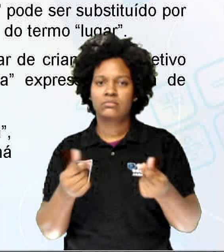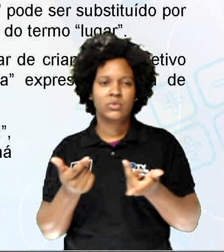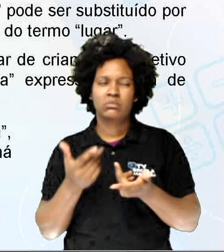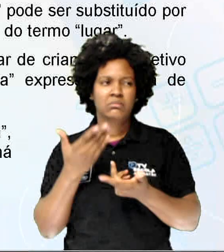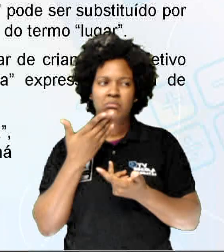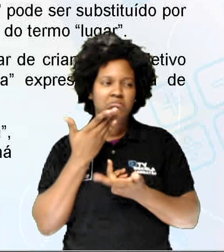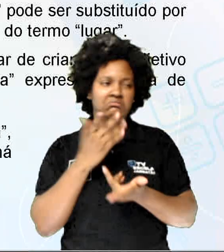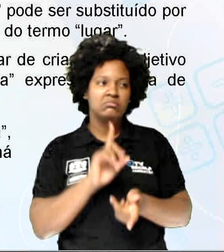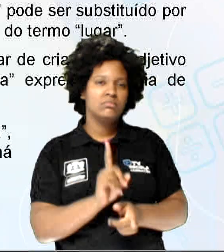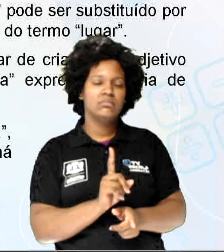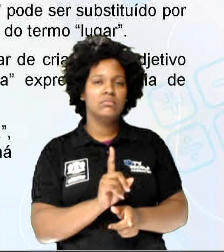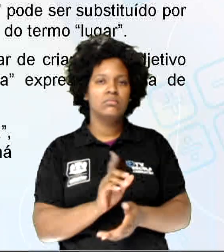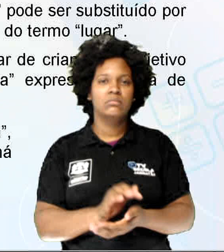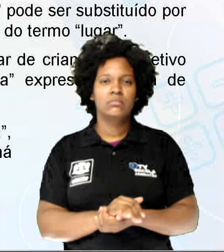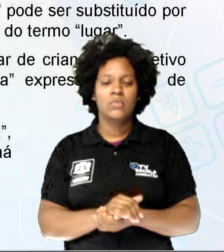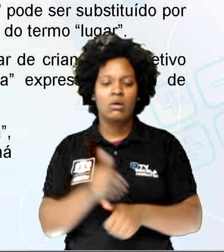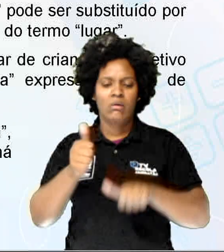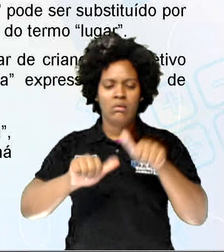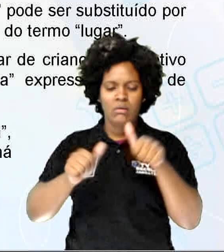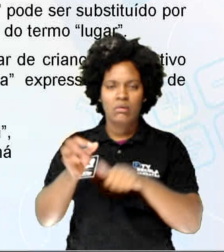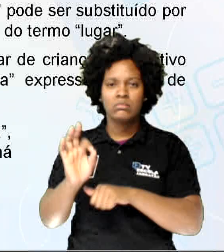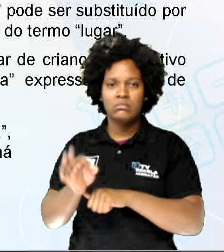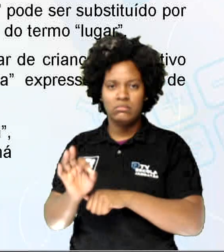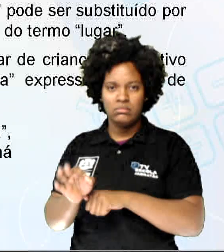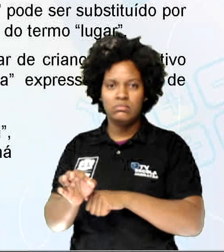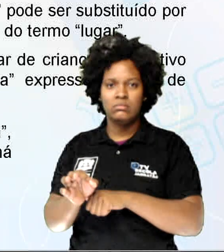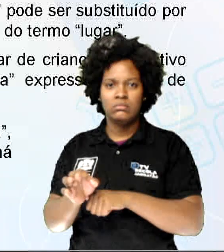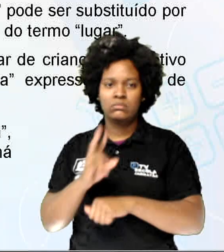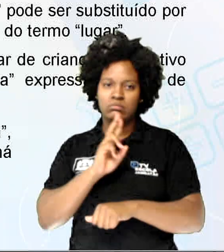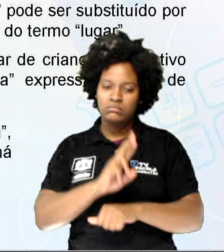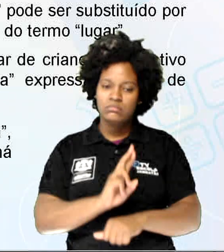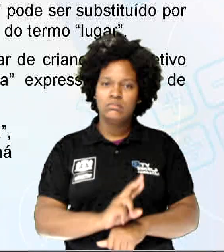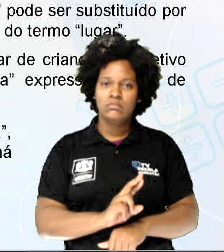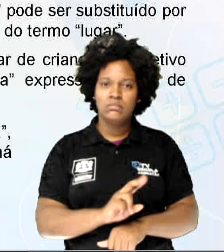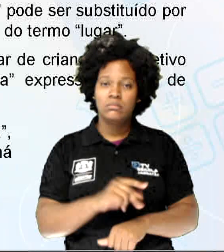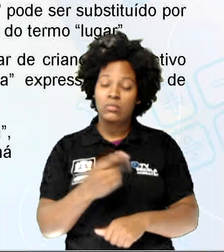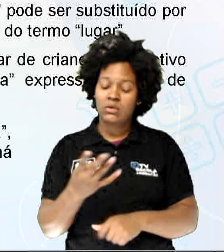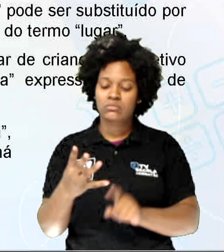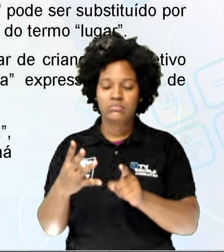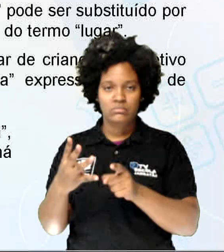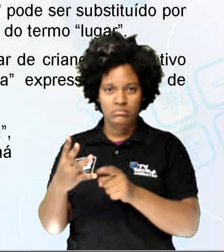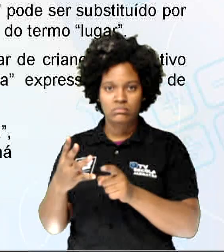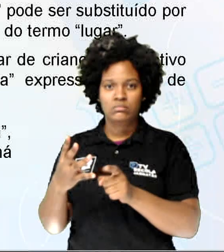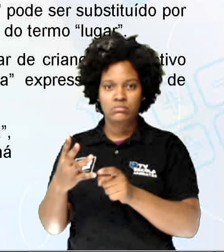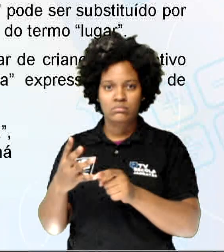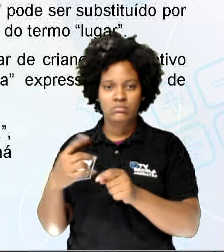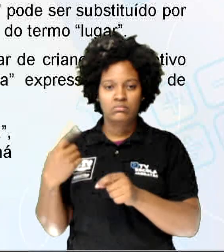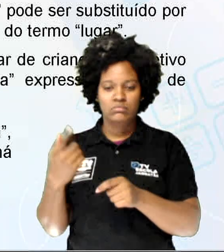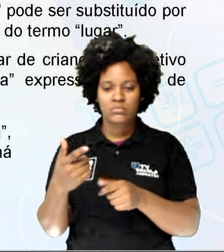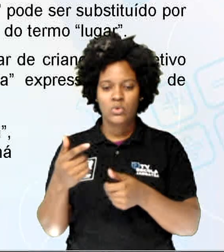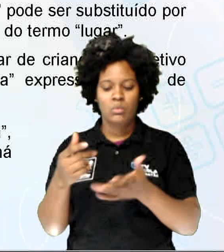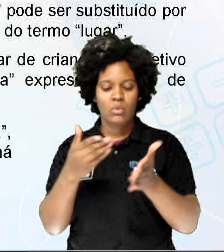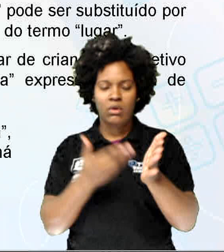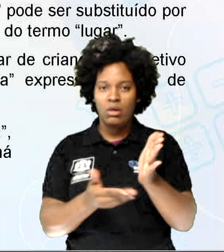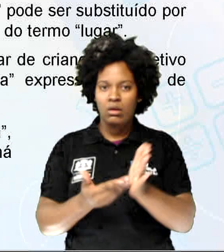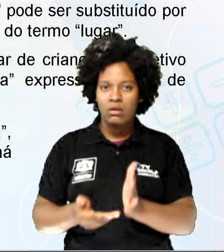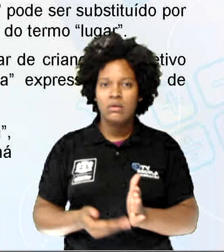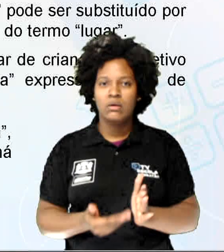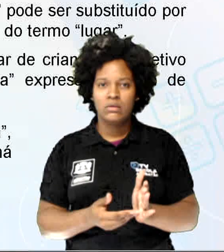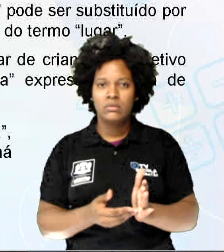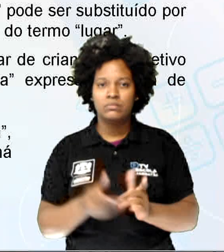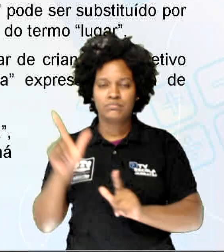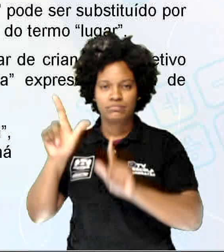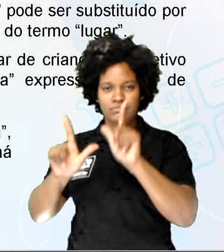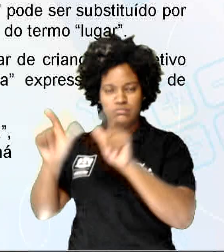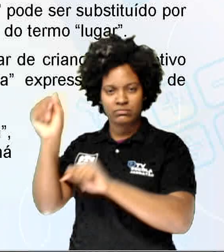que seja a análise adequada para esse item. Mas vamos ver o 4 e aí a gente vai fazer por eliminação. Está aí na